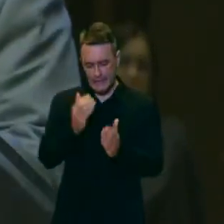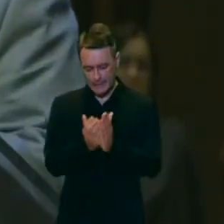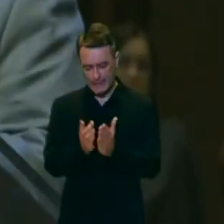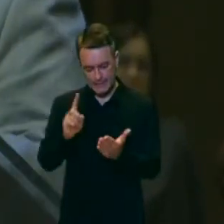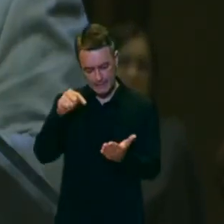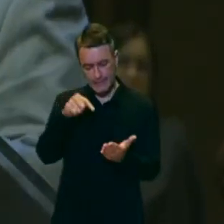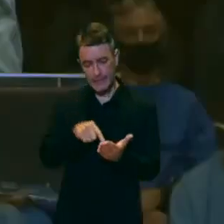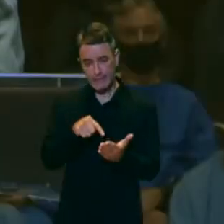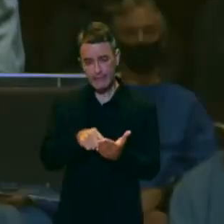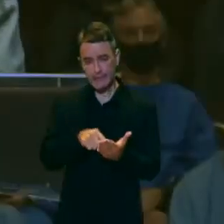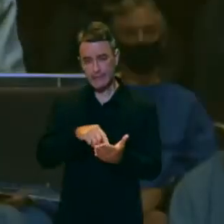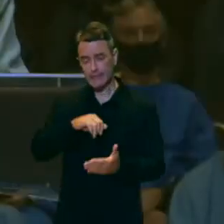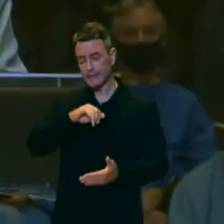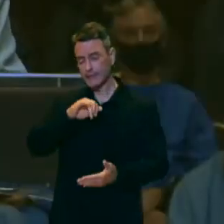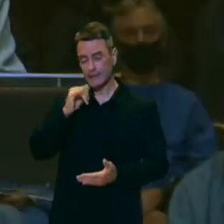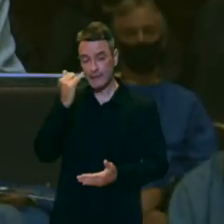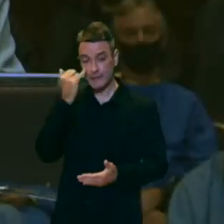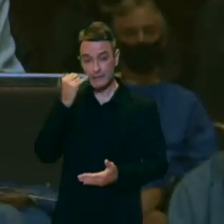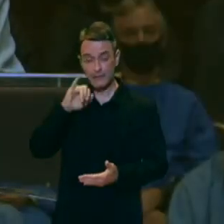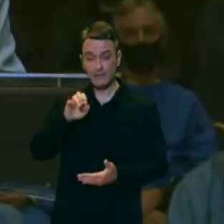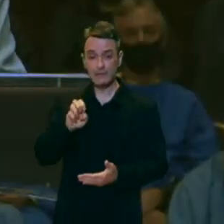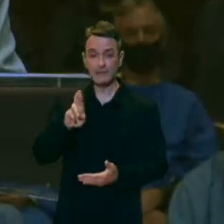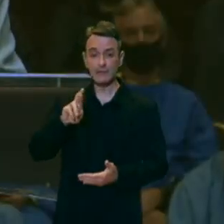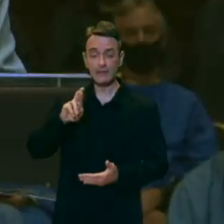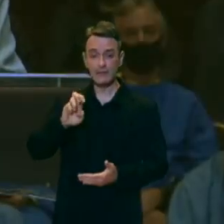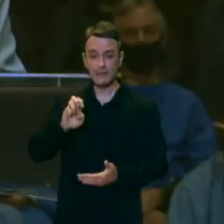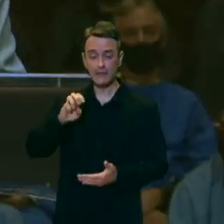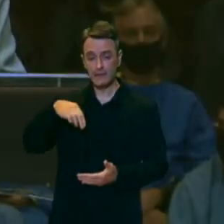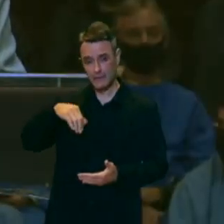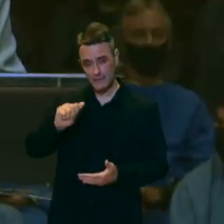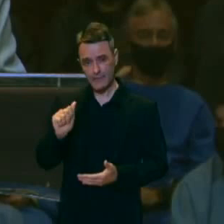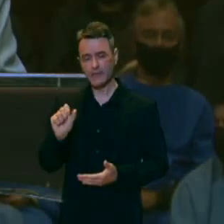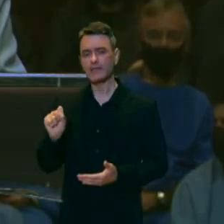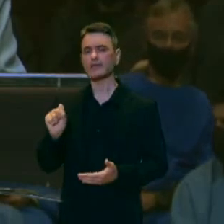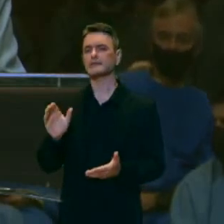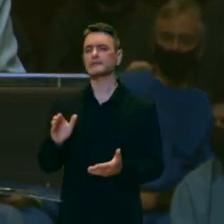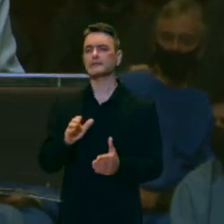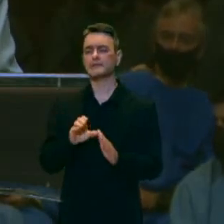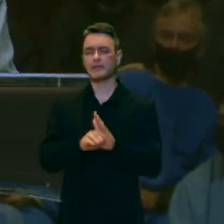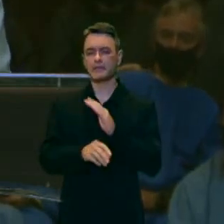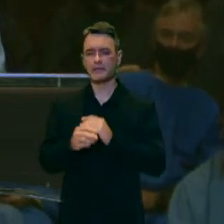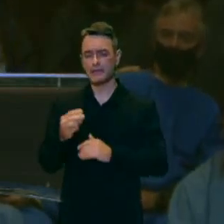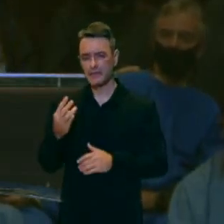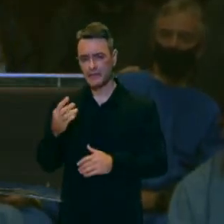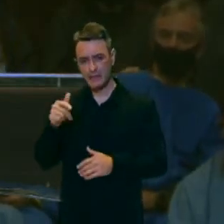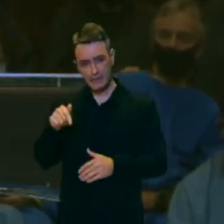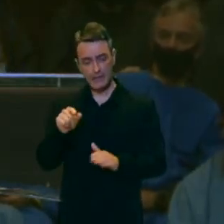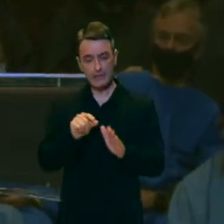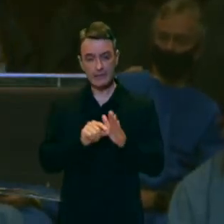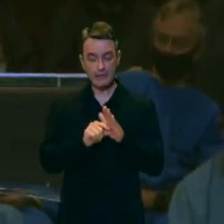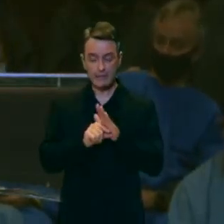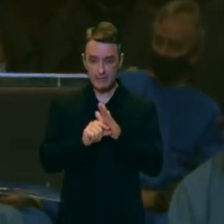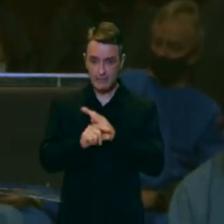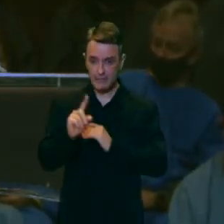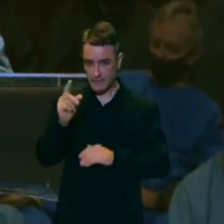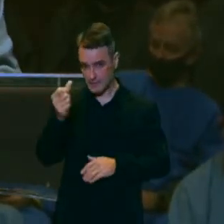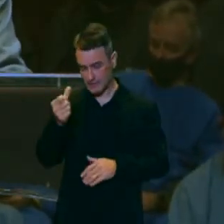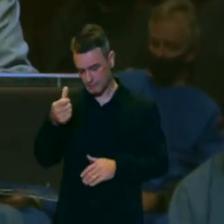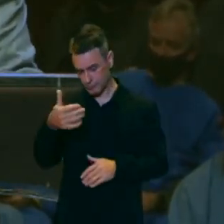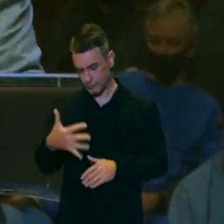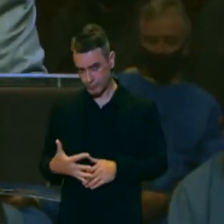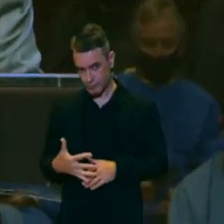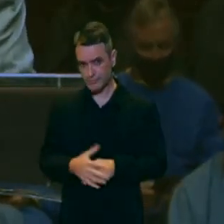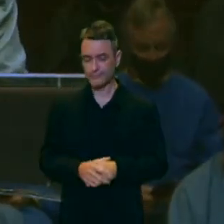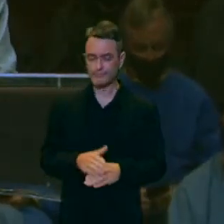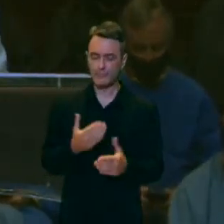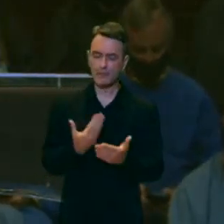em Jeremias capítulo 37, a partir do verso 16. Nós começamos a estudar